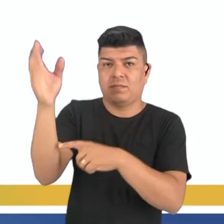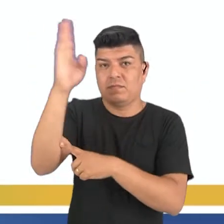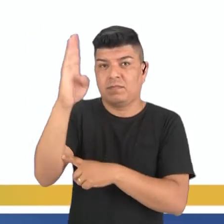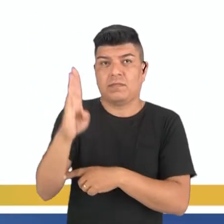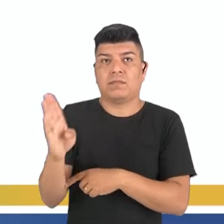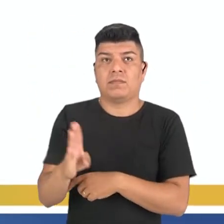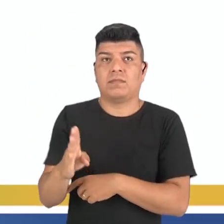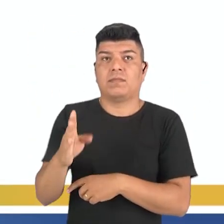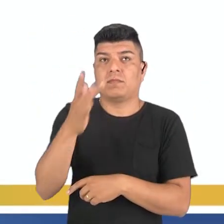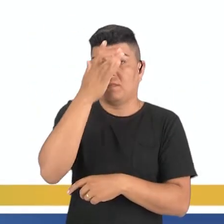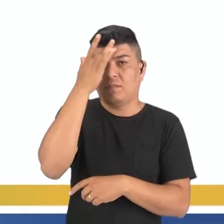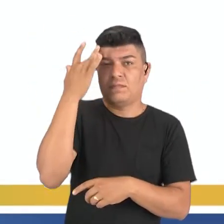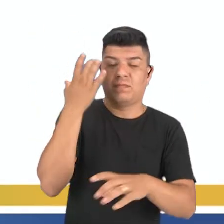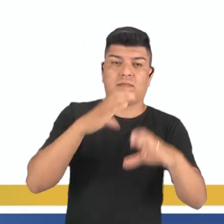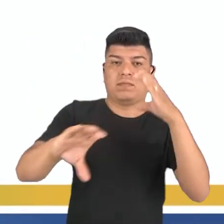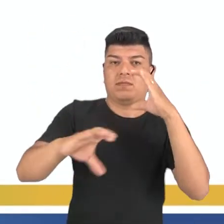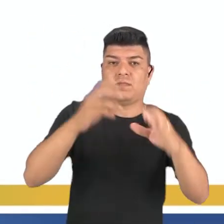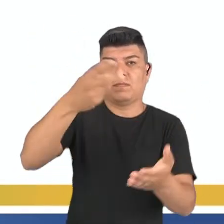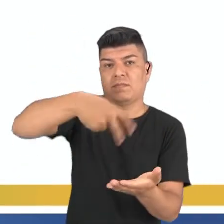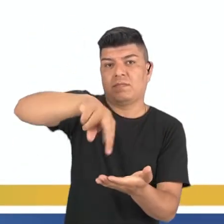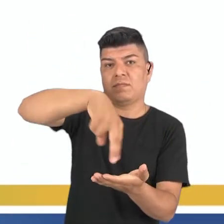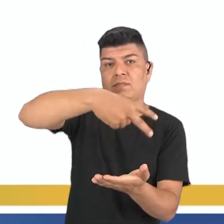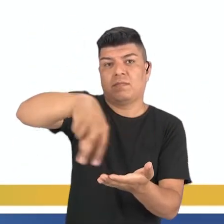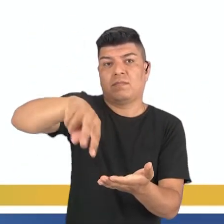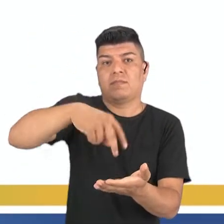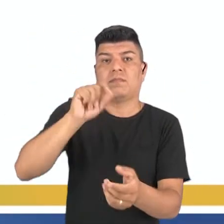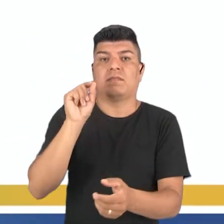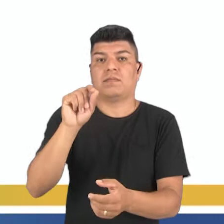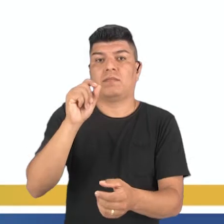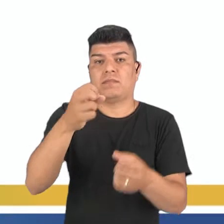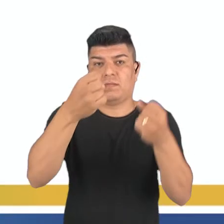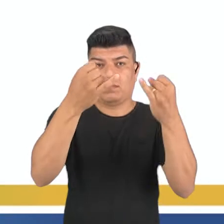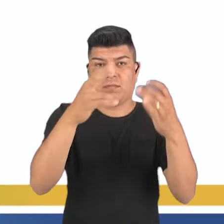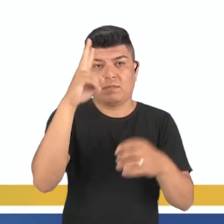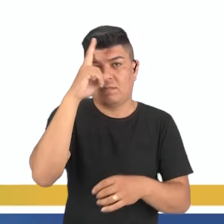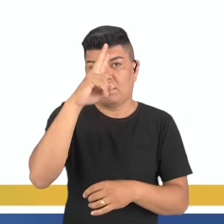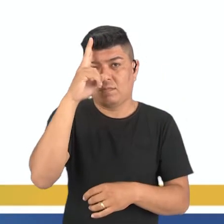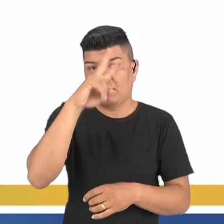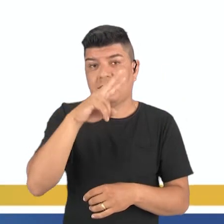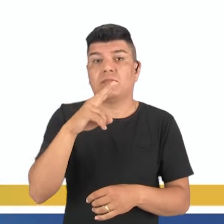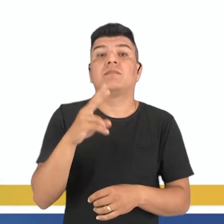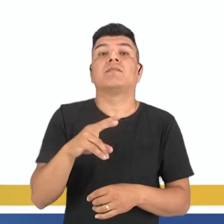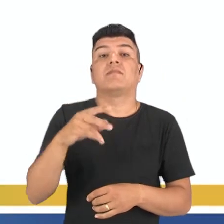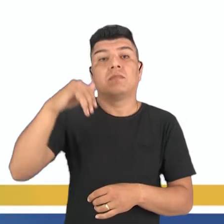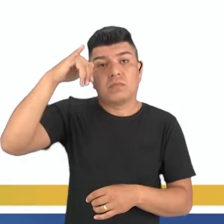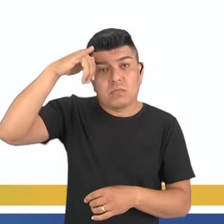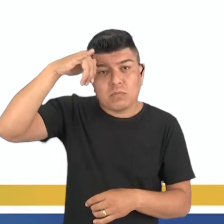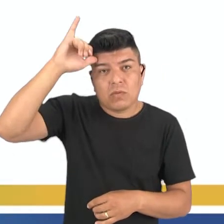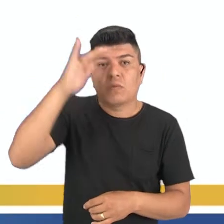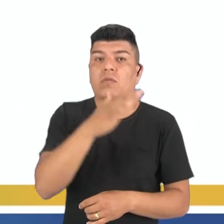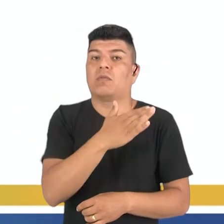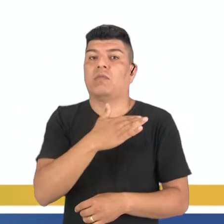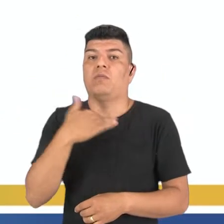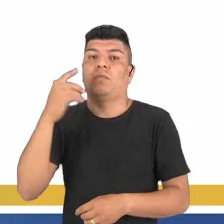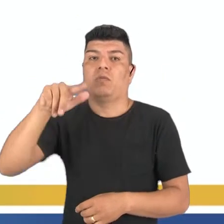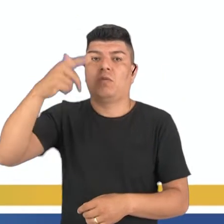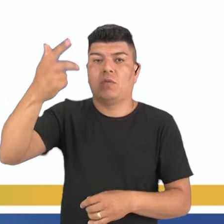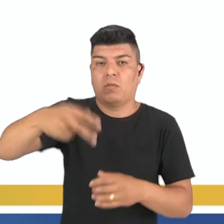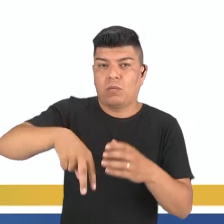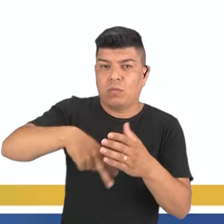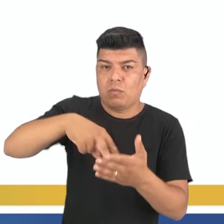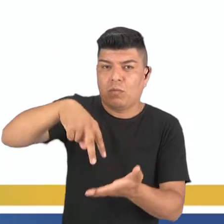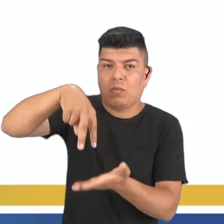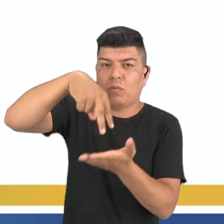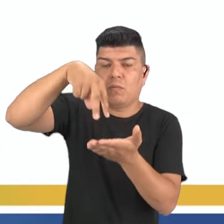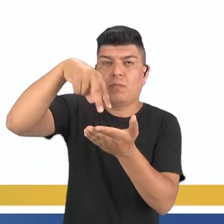Os personagens cantam e dançam para contar a história de um boi que morreu e ressuscitou após